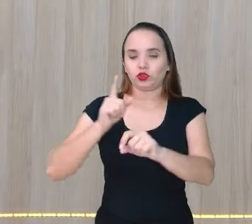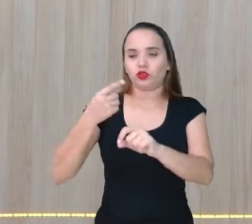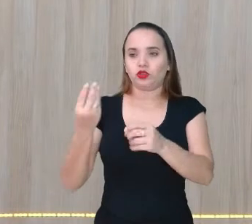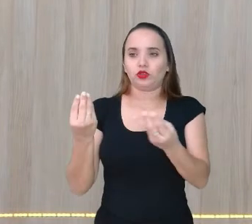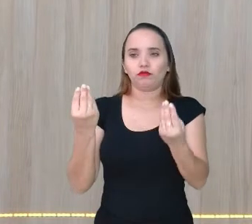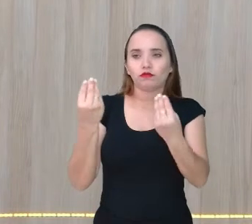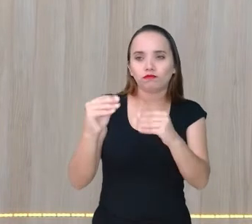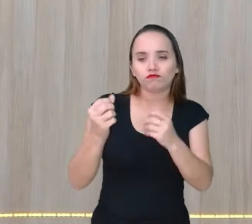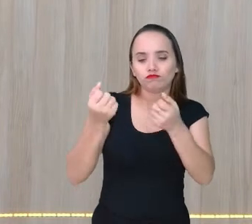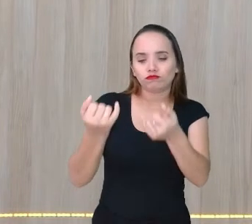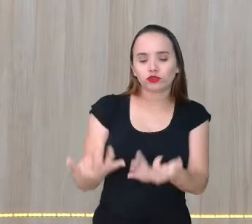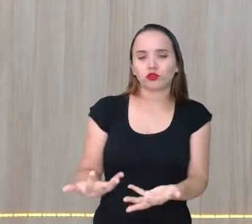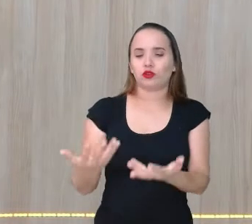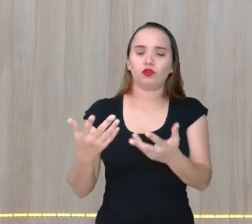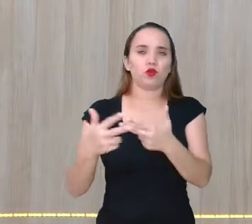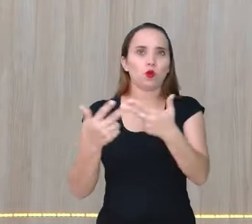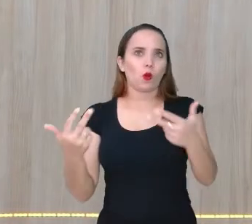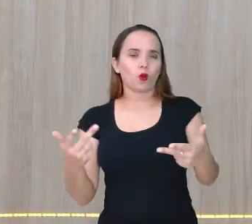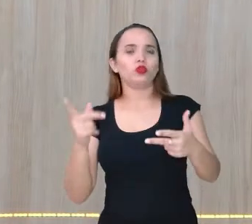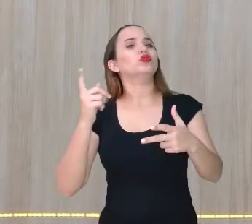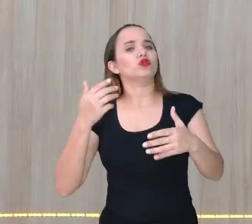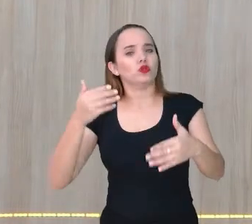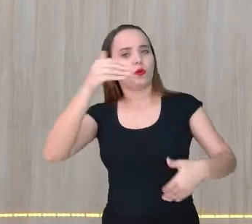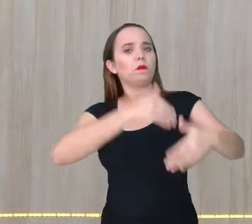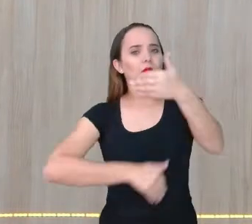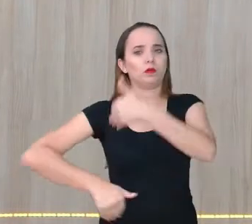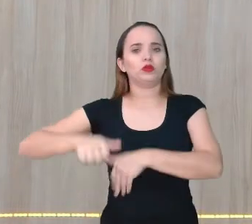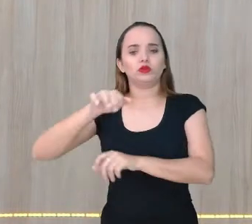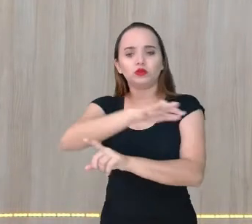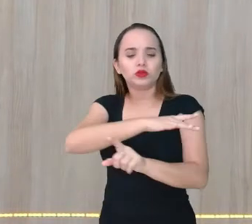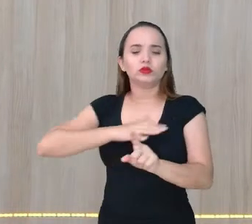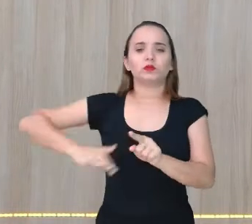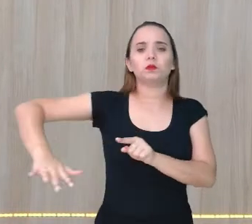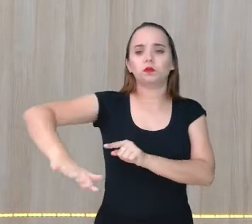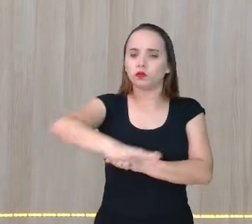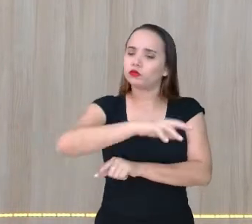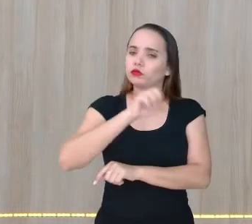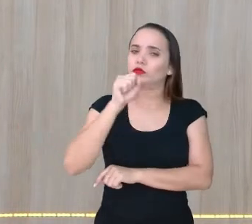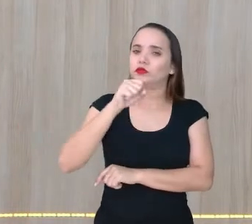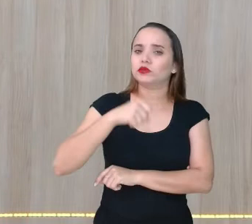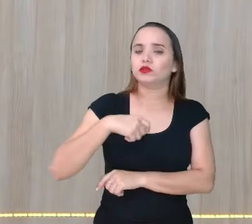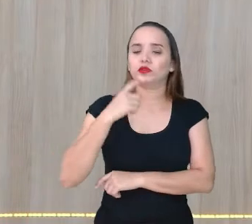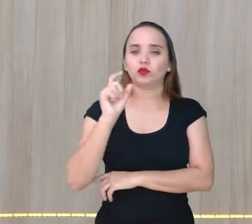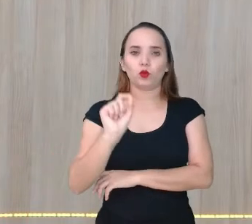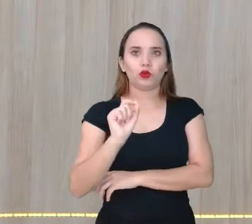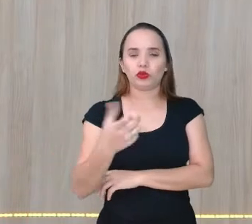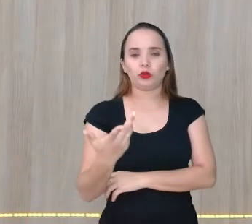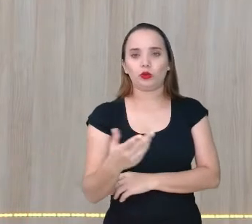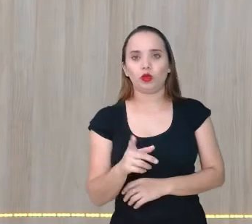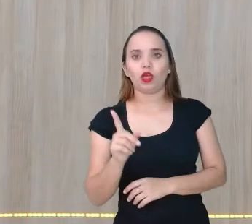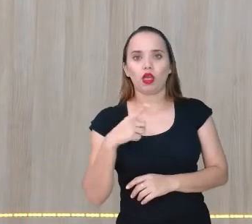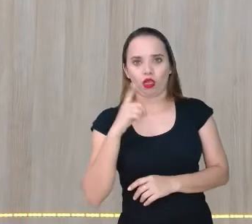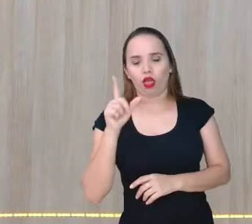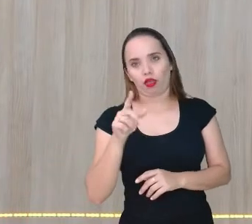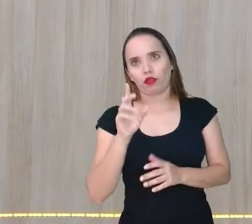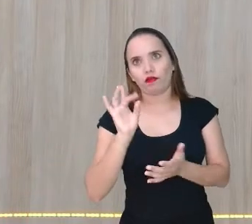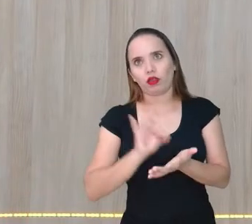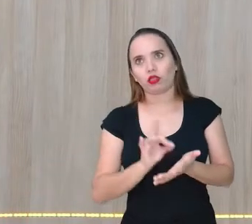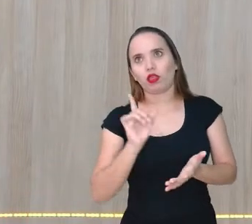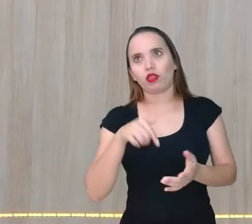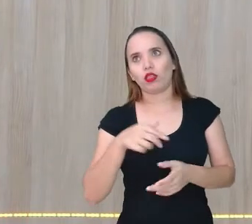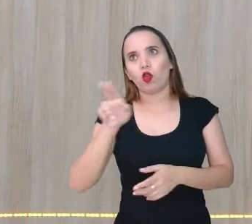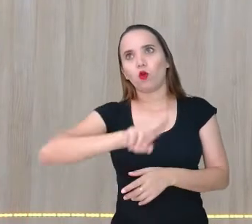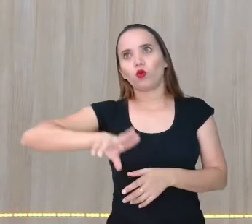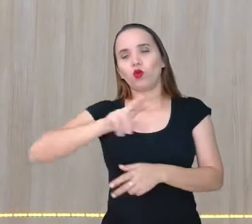né? Que compõem o meio ambiente. O meio ambiente, ele diz respeito à natureza, aos